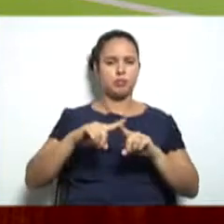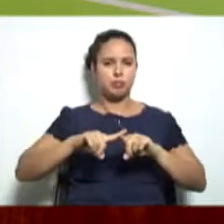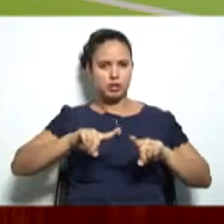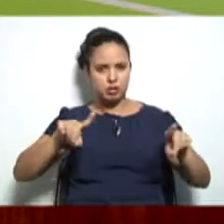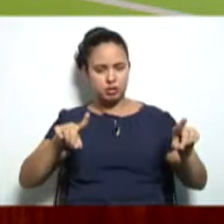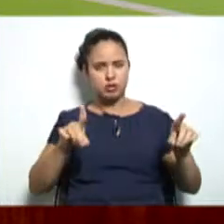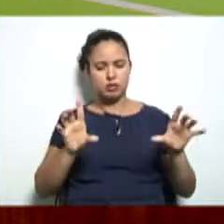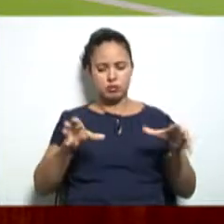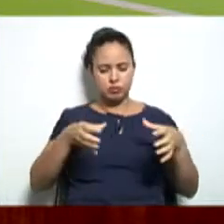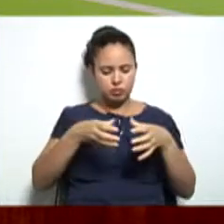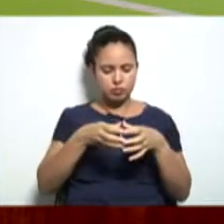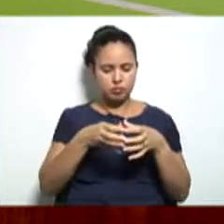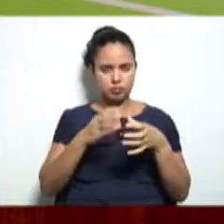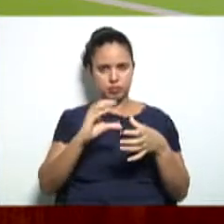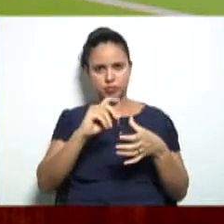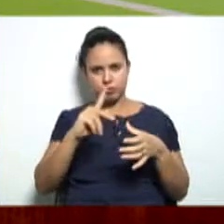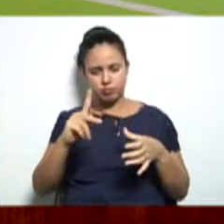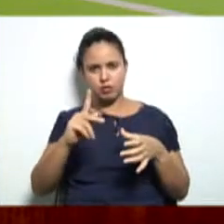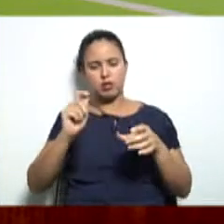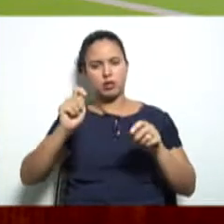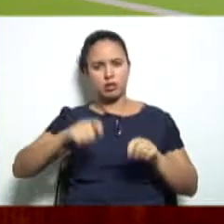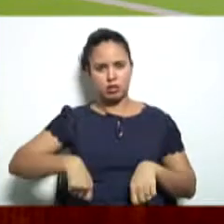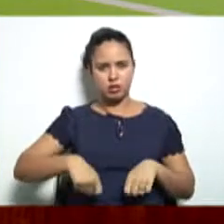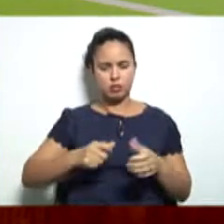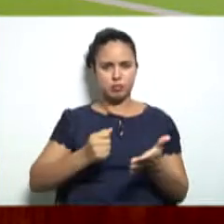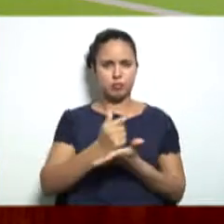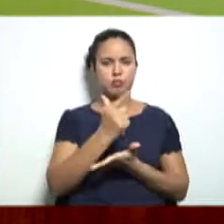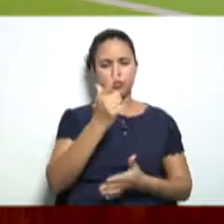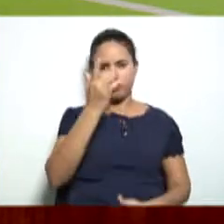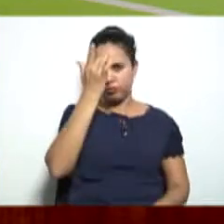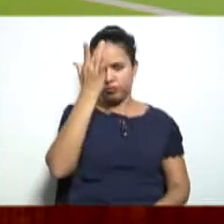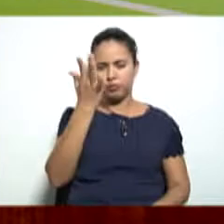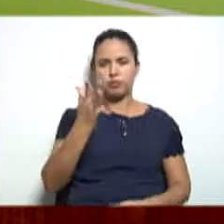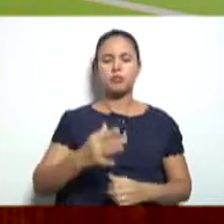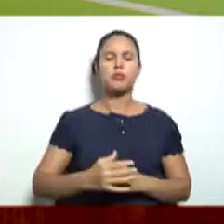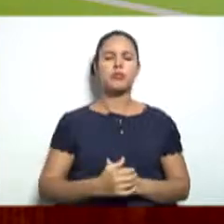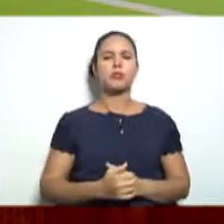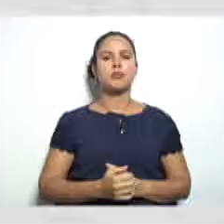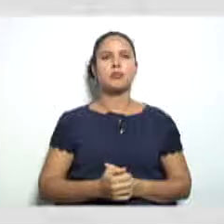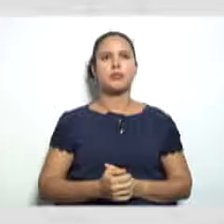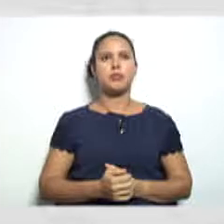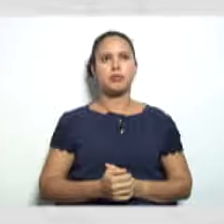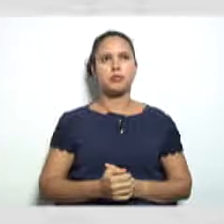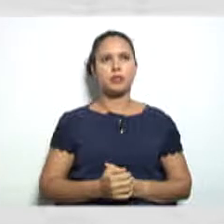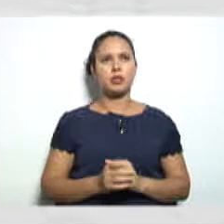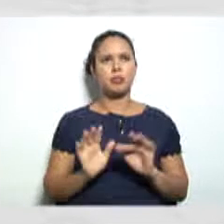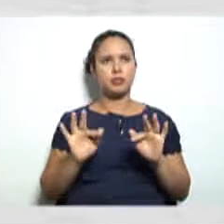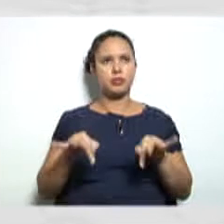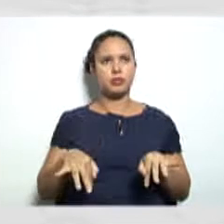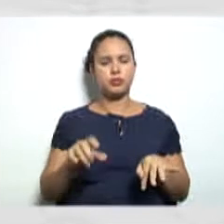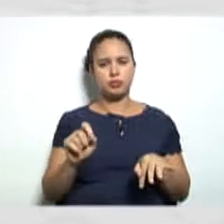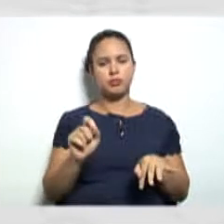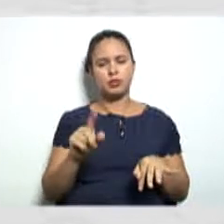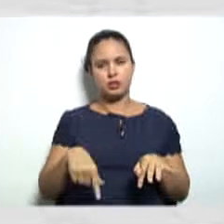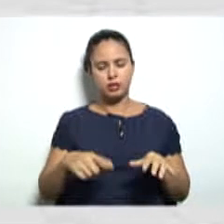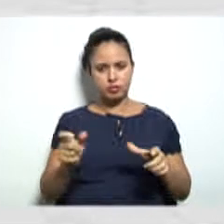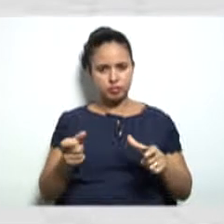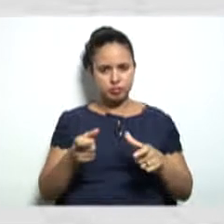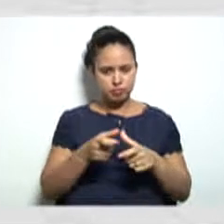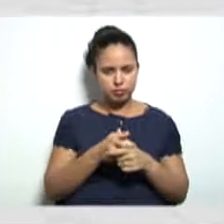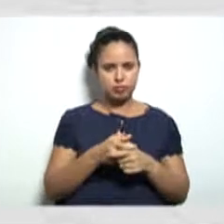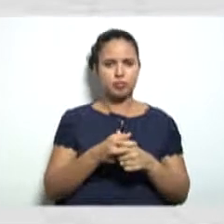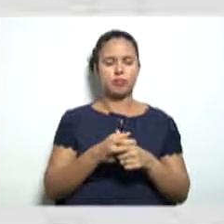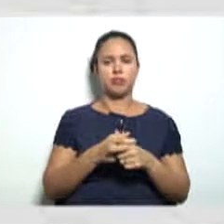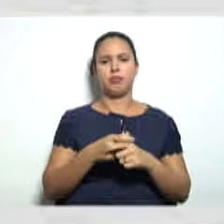tudo mais fácil quando eles estão juntos em cooperativa. Exatamente, fica tudo mais fácil. Por fim, a gente pode resumir isso como a industrialização dos